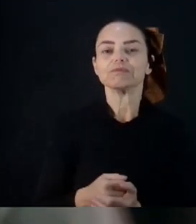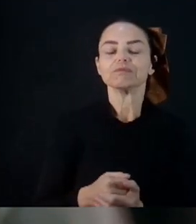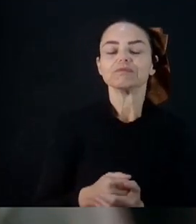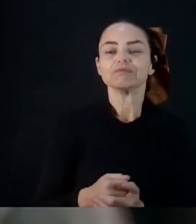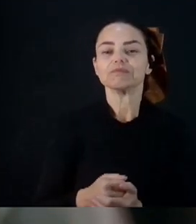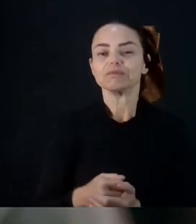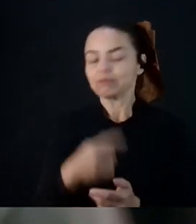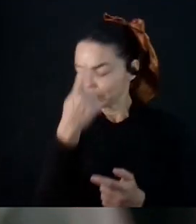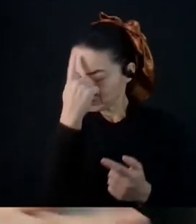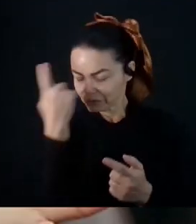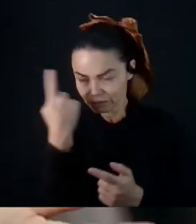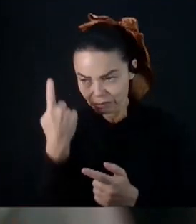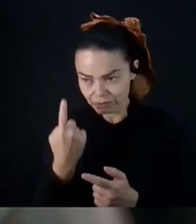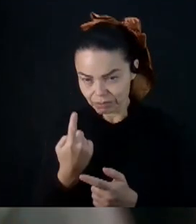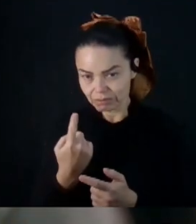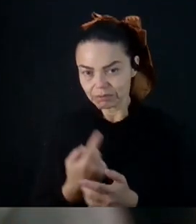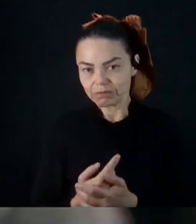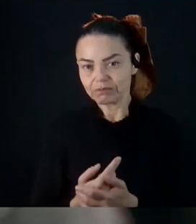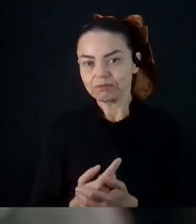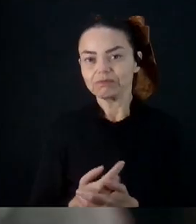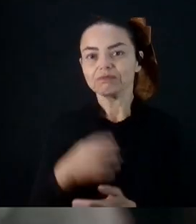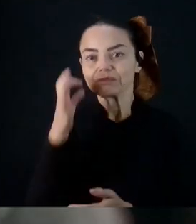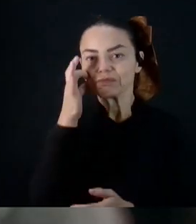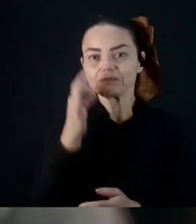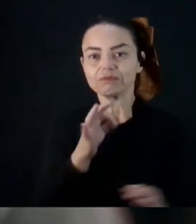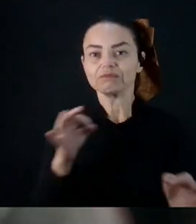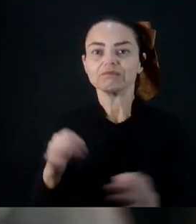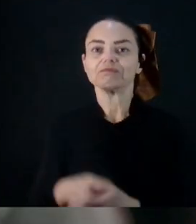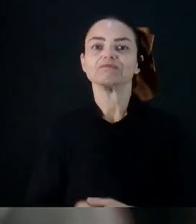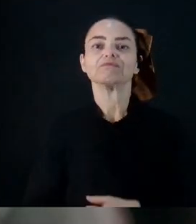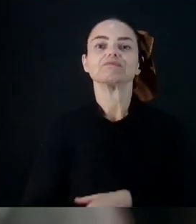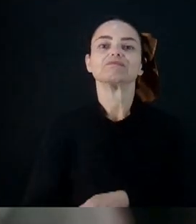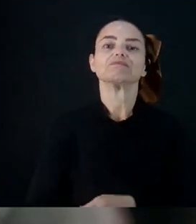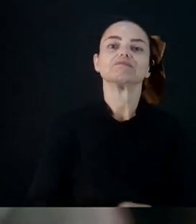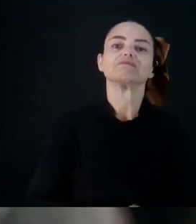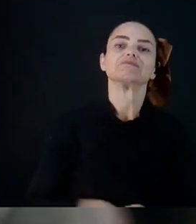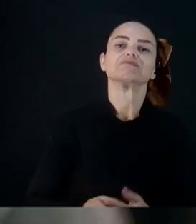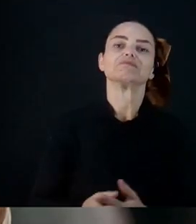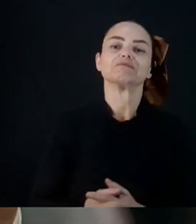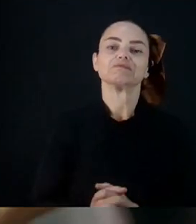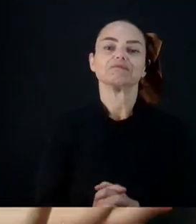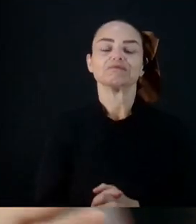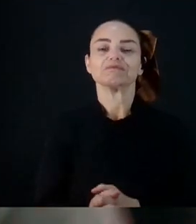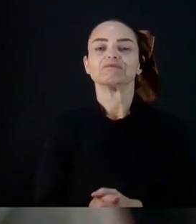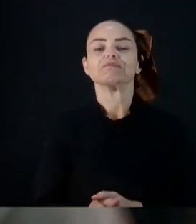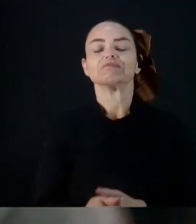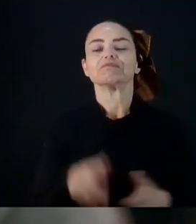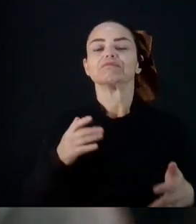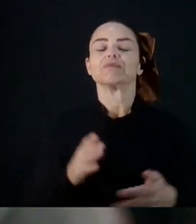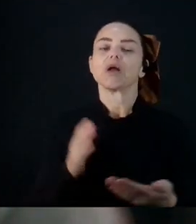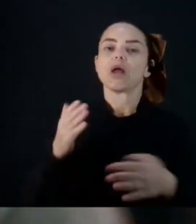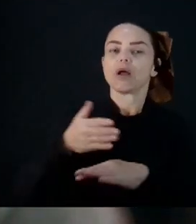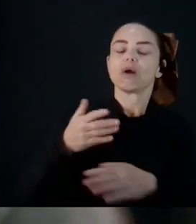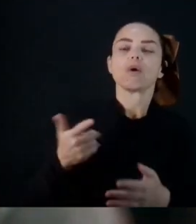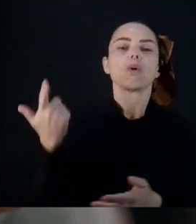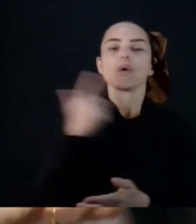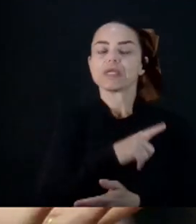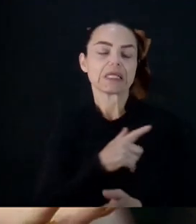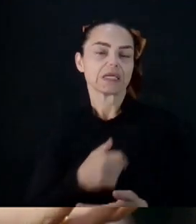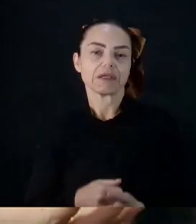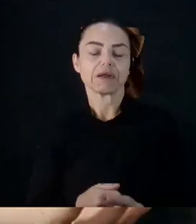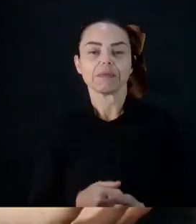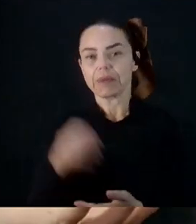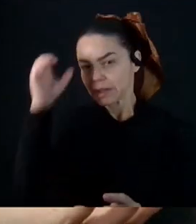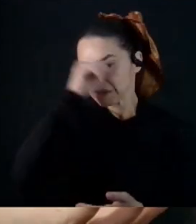maquiagem. Sim. Hoje em dia eu ligo, né, o celular e eu vejo. Então, o acesso está muito mais fácil e os pais, sim, acredito que